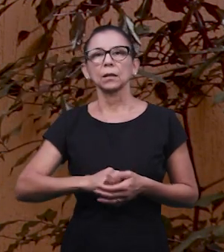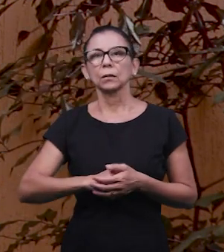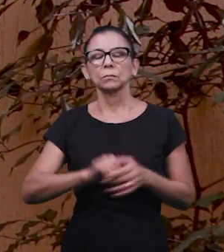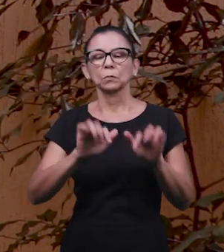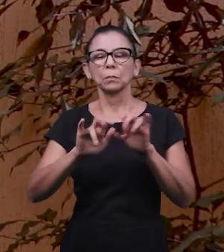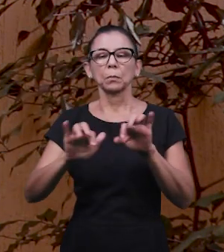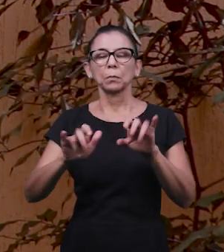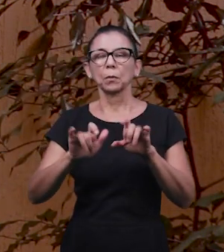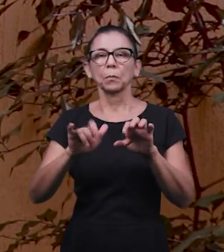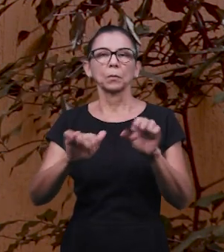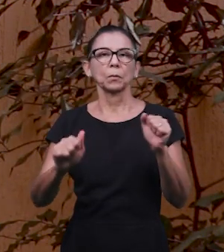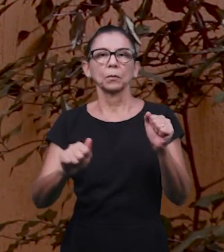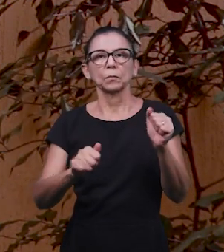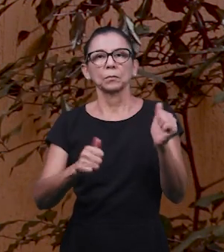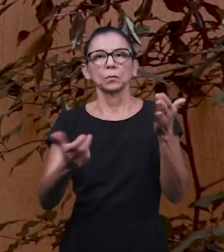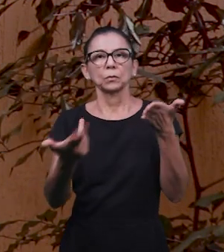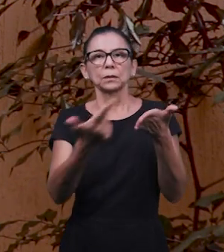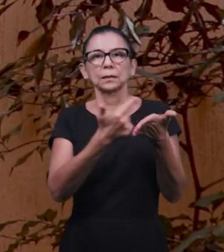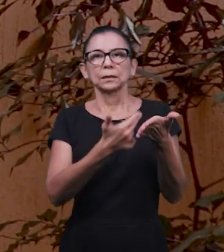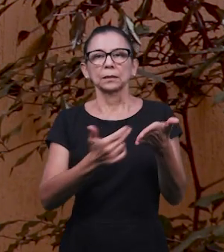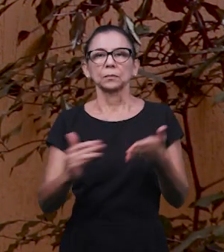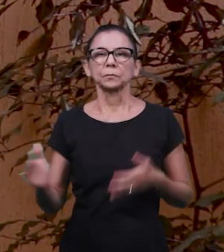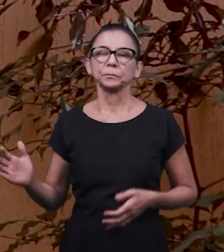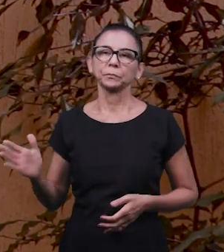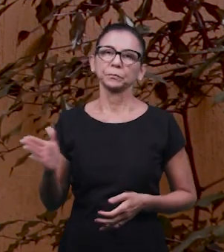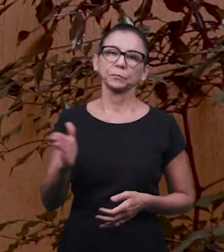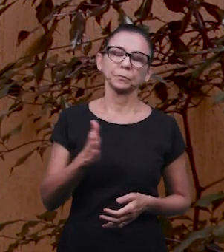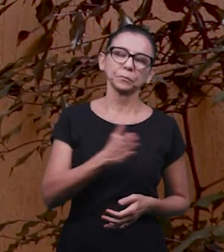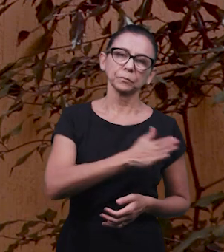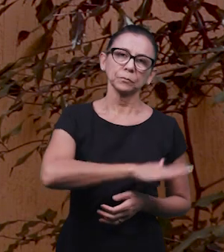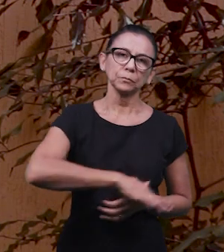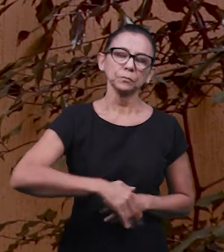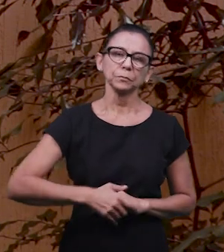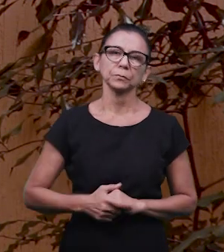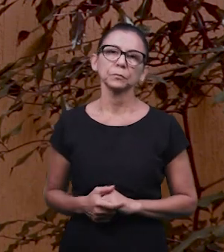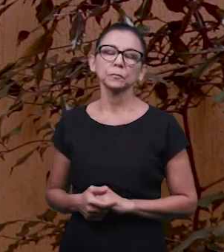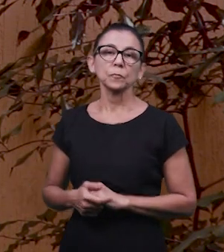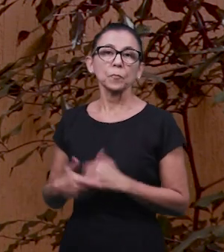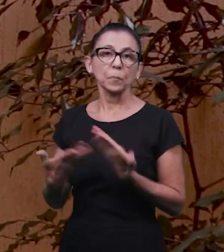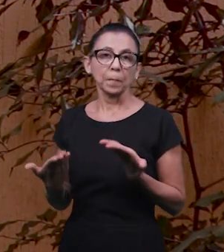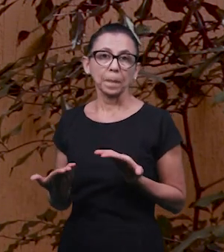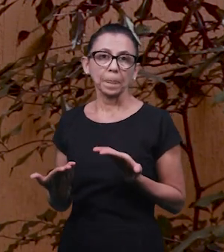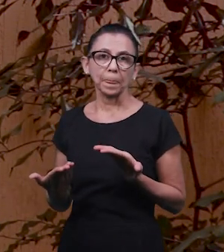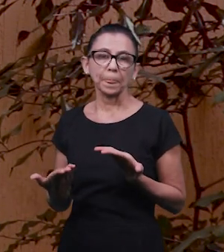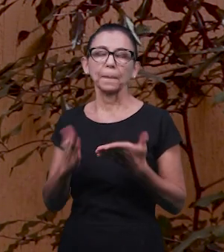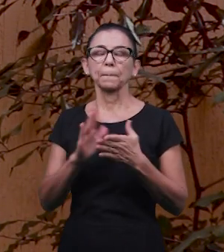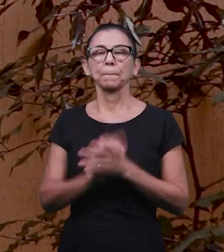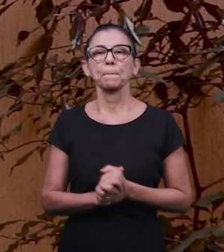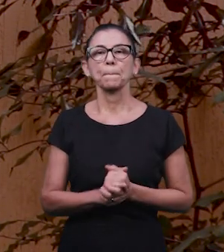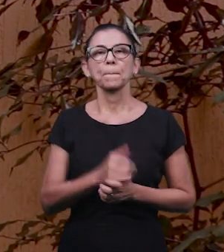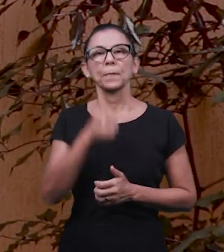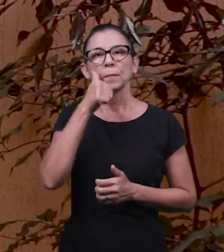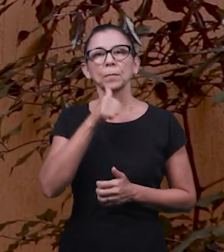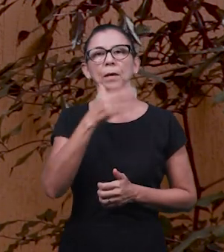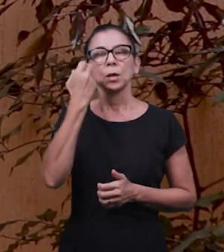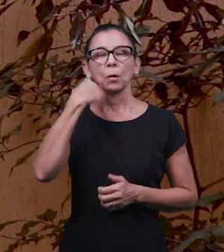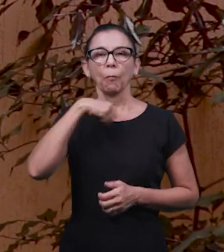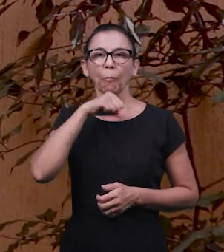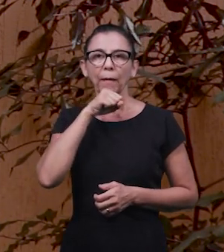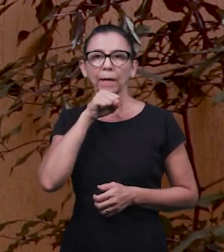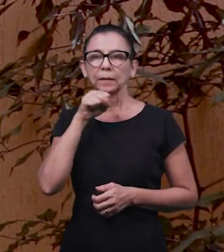Bíblia. Abram a Bíblia para que a criança veja que o que você está lendo está na palavra do Senhor